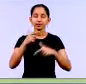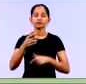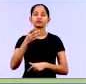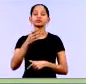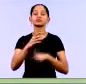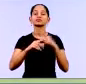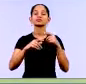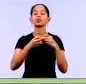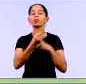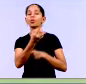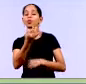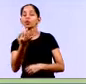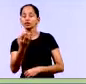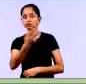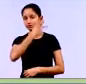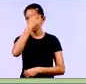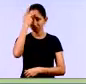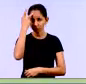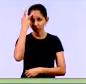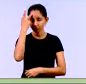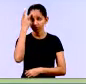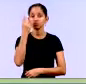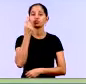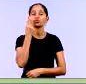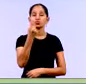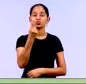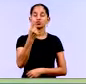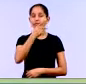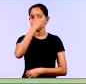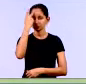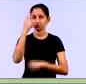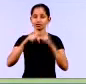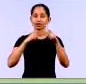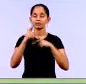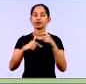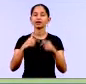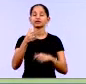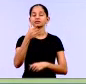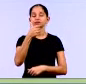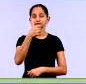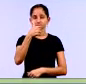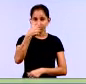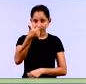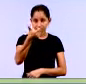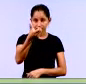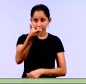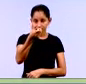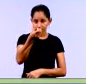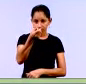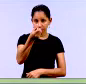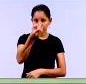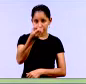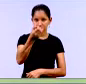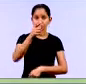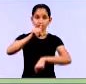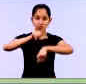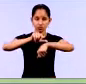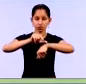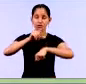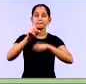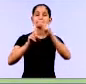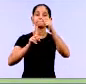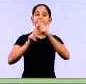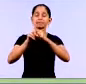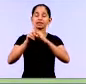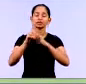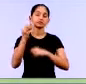que leva em consideração que um funcionário trabalha em média 160 horas por mês. Com base nos dados informados,